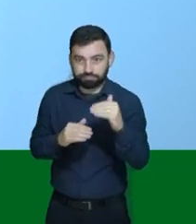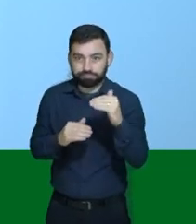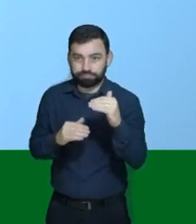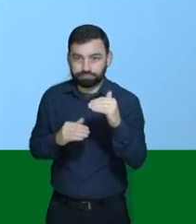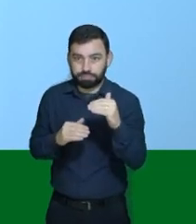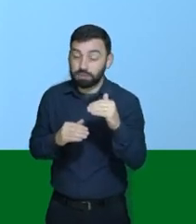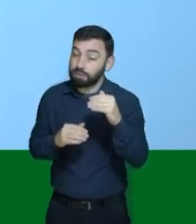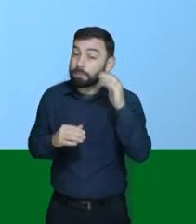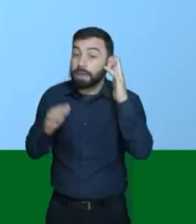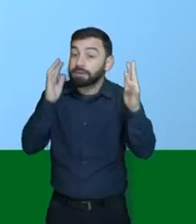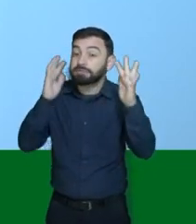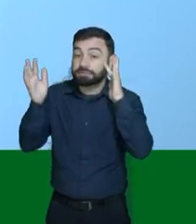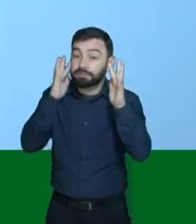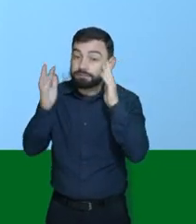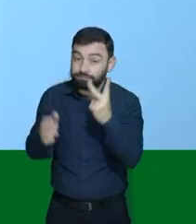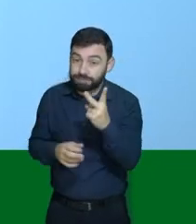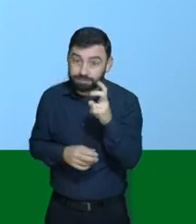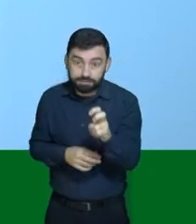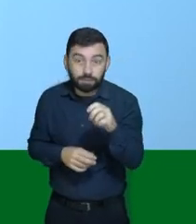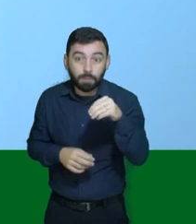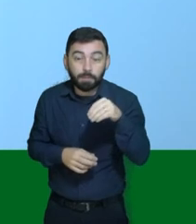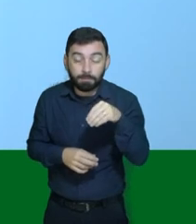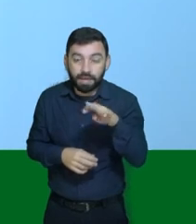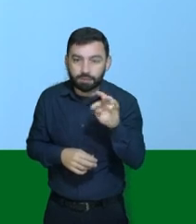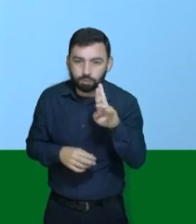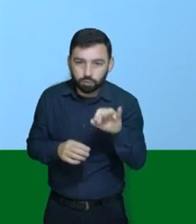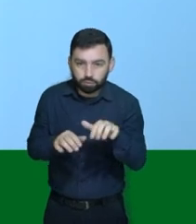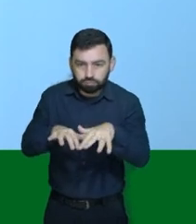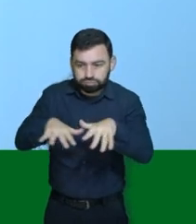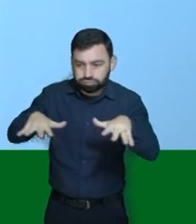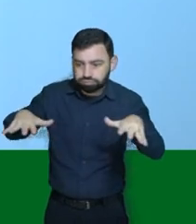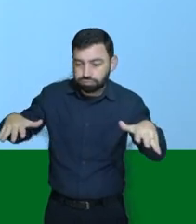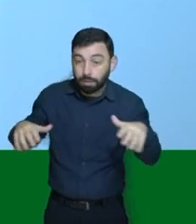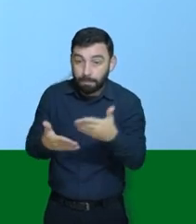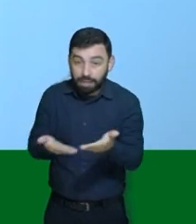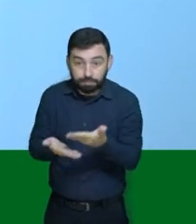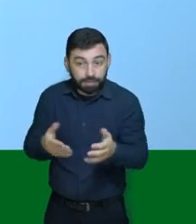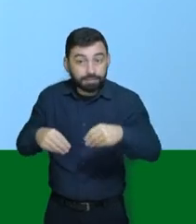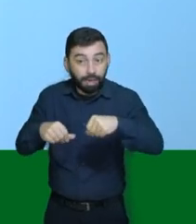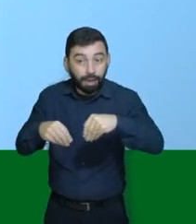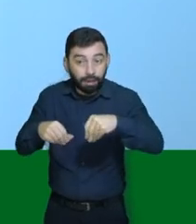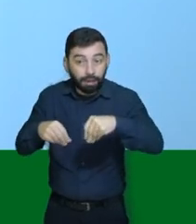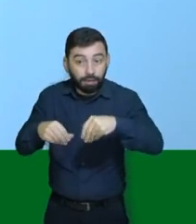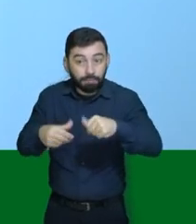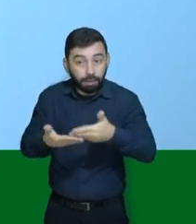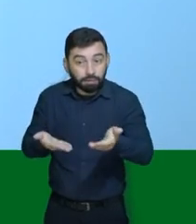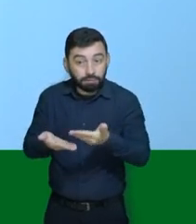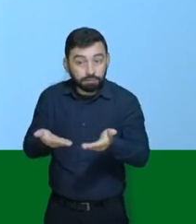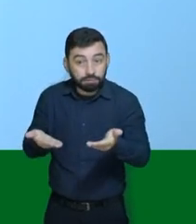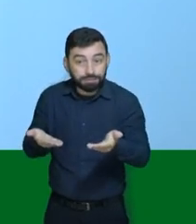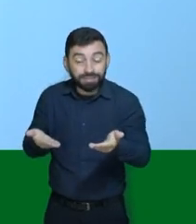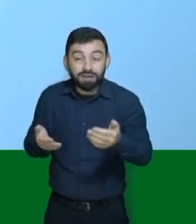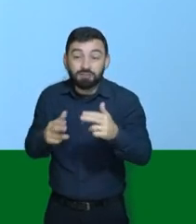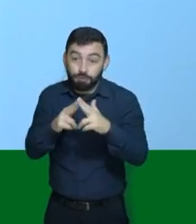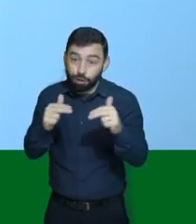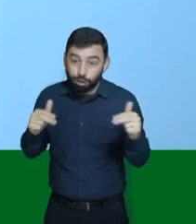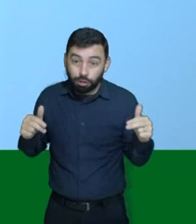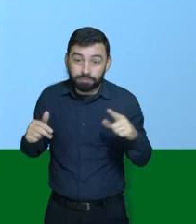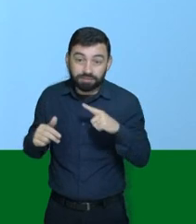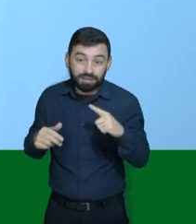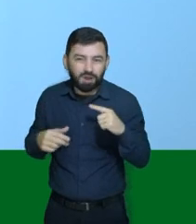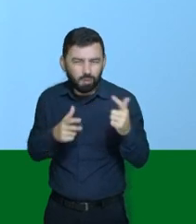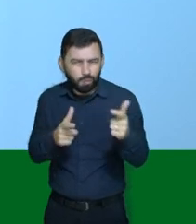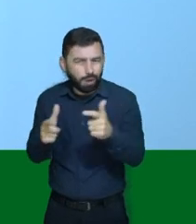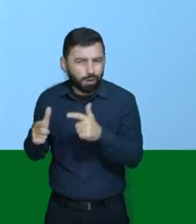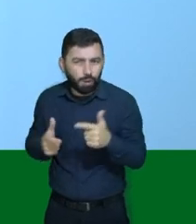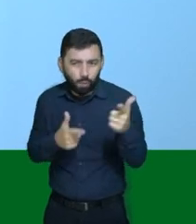uns 25 metros para dentro. Então, quanta terra que a gente vai perder, aqui está Florianópolis, né? Tá? E, obviamente, que tem outros